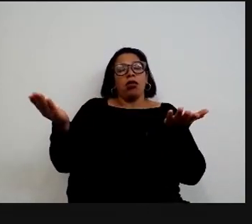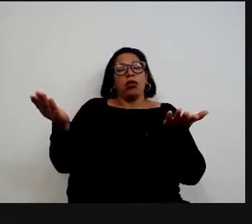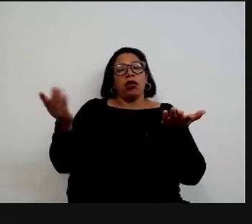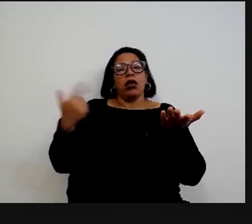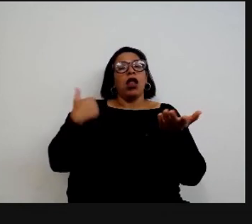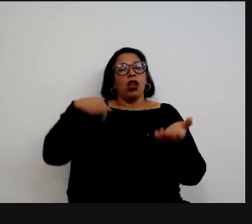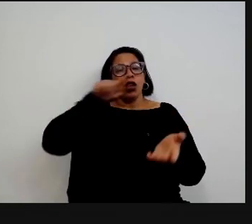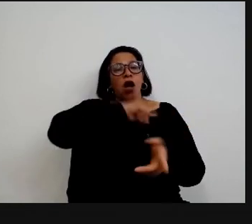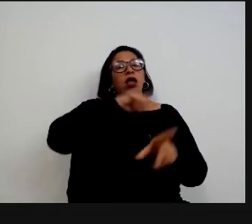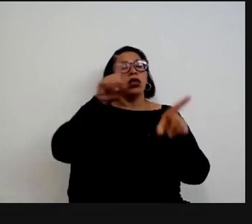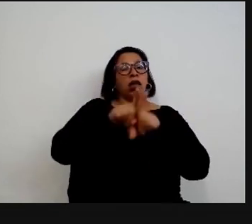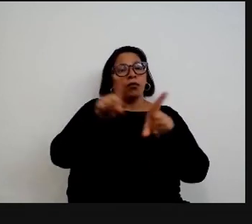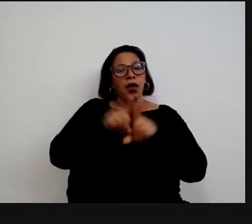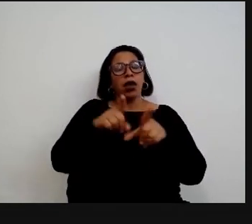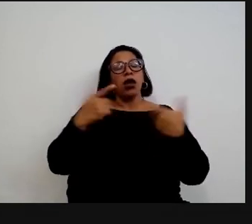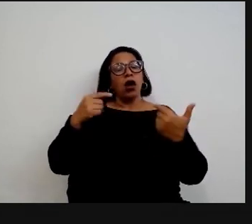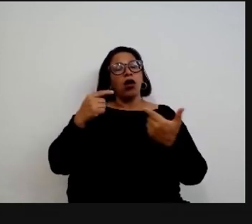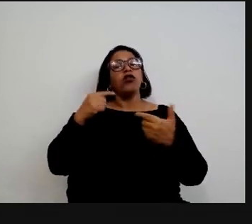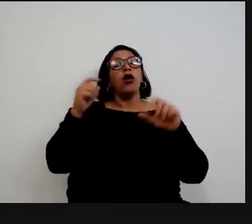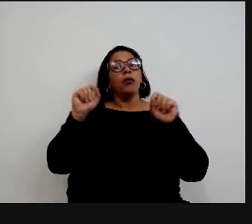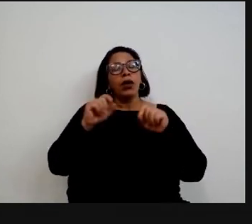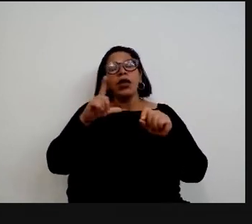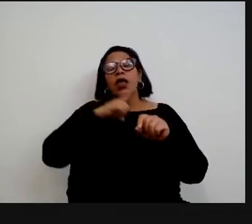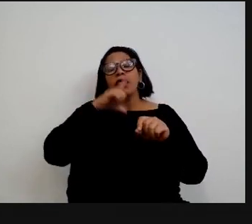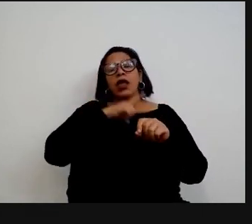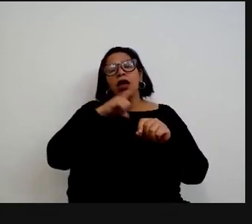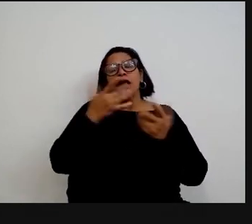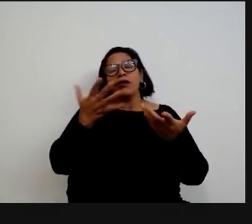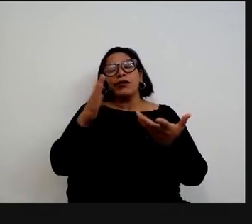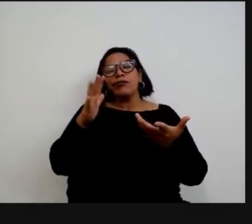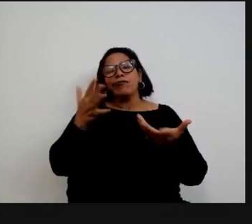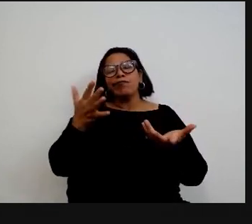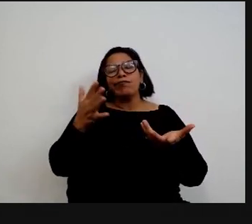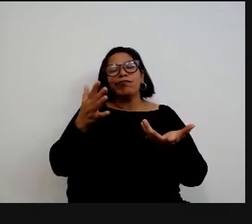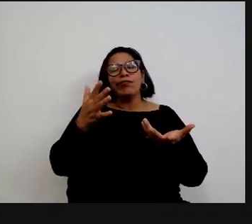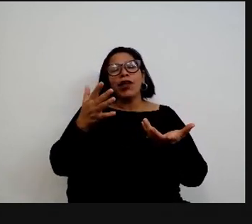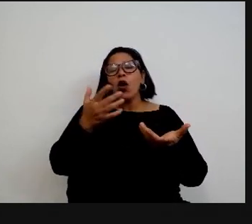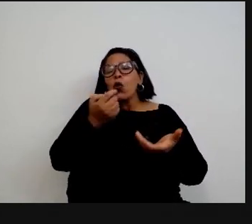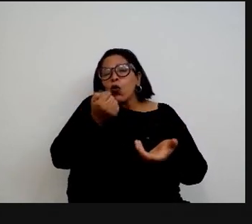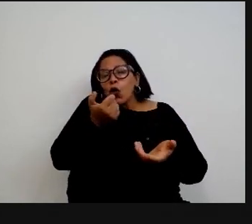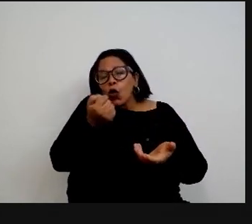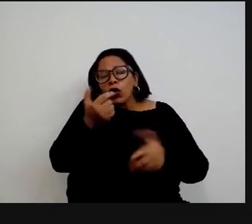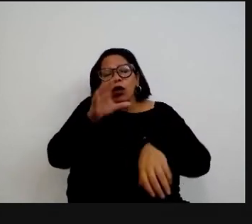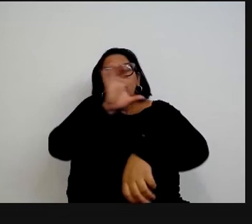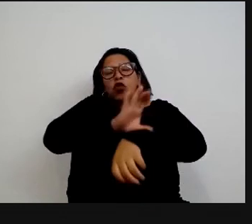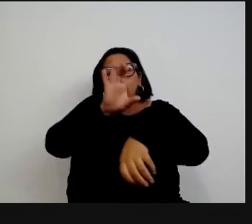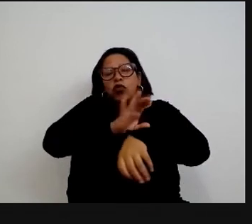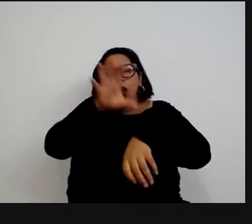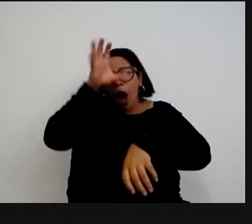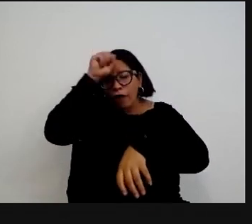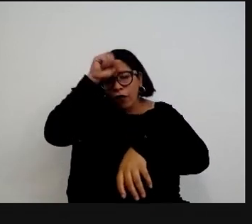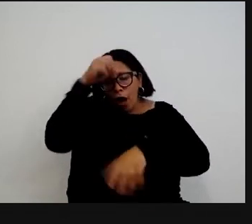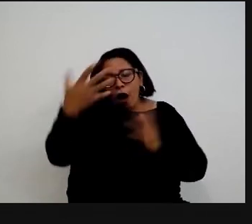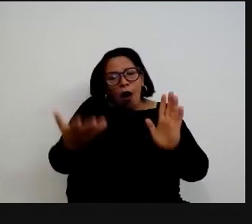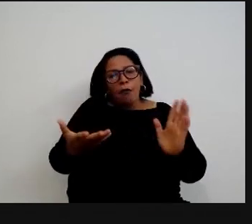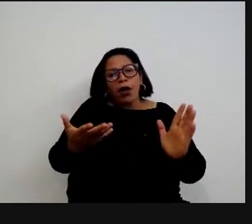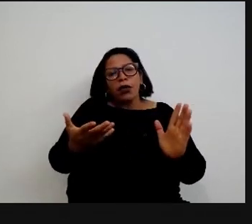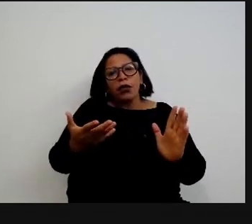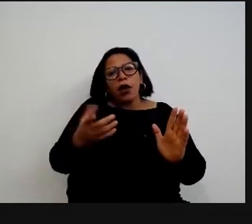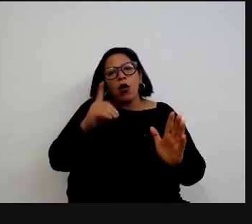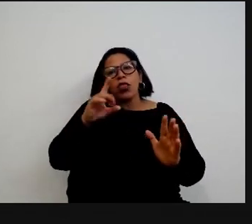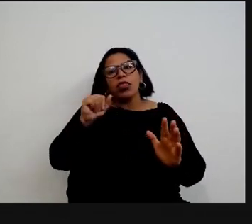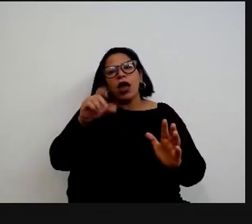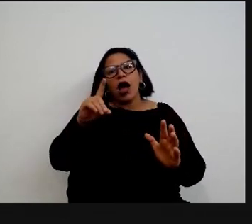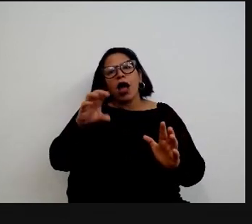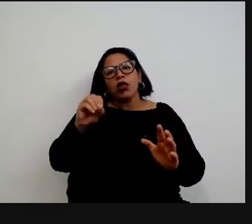mercado de trabalho, e até nós mesmos, né? Hoje a gente precisa ter um mínimo aí de capacidade de ler dados, né?